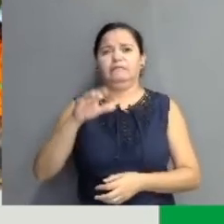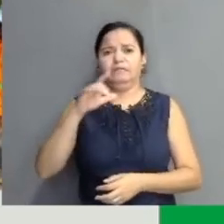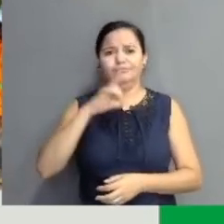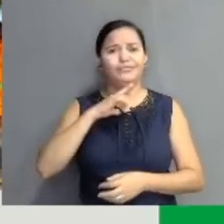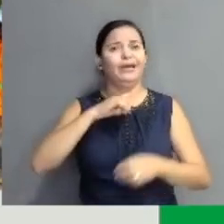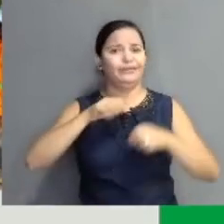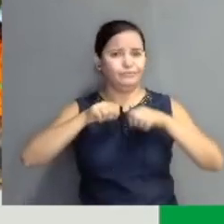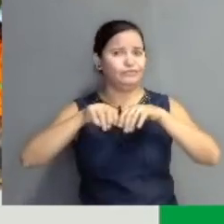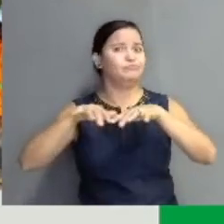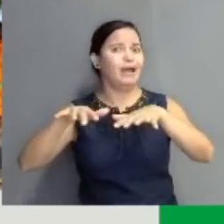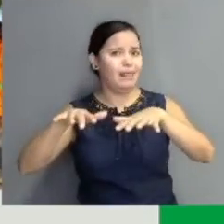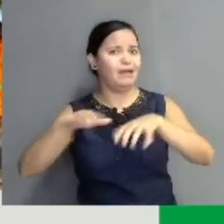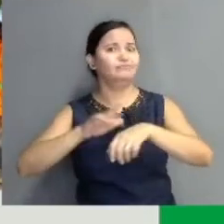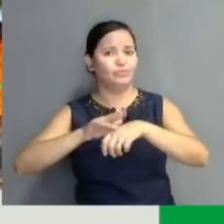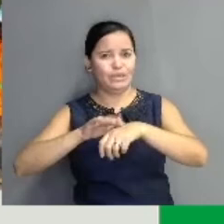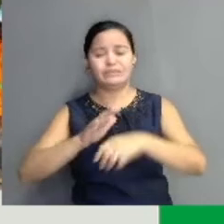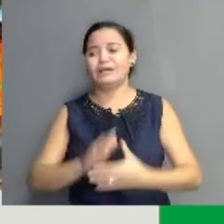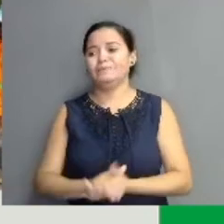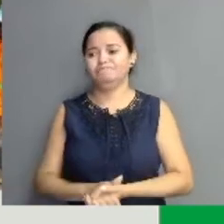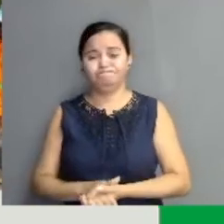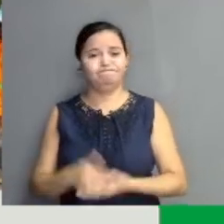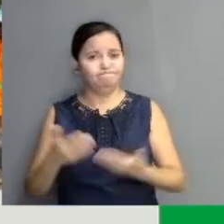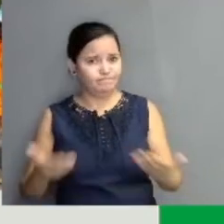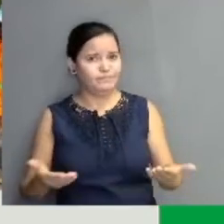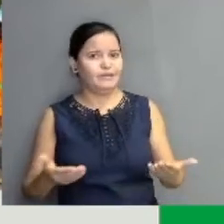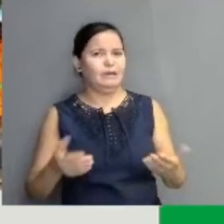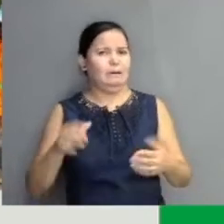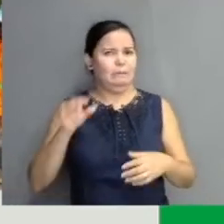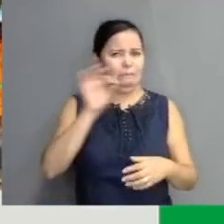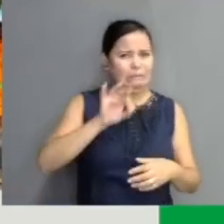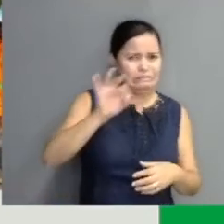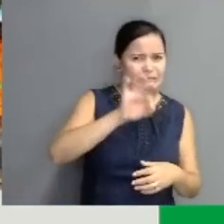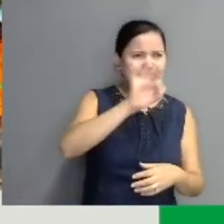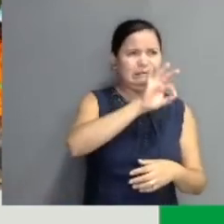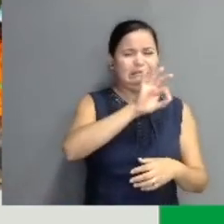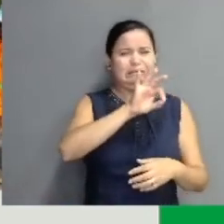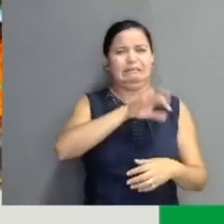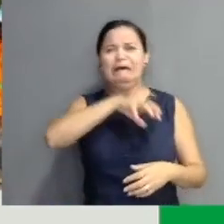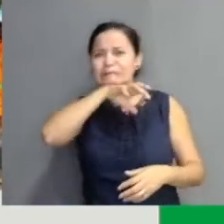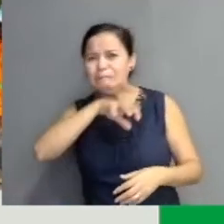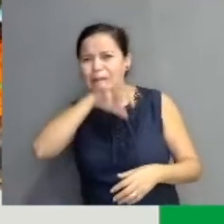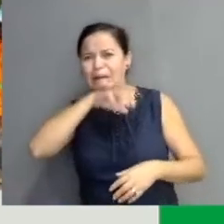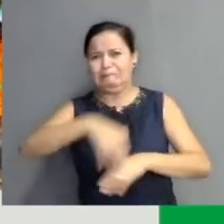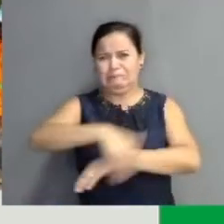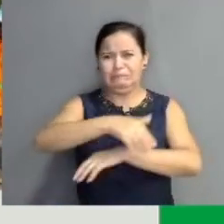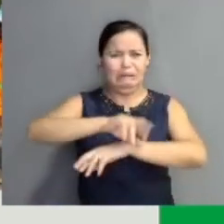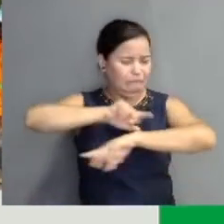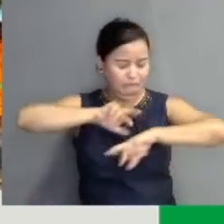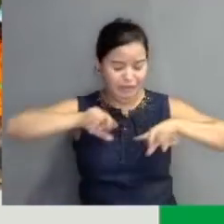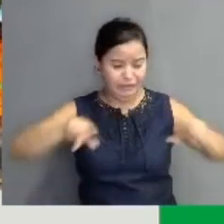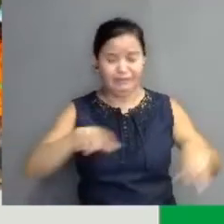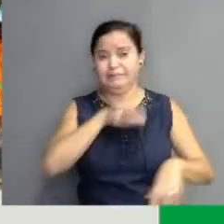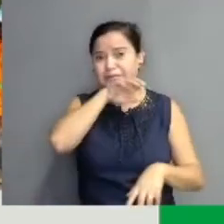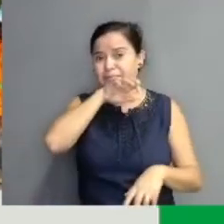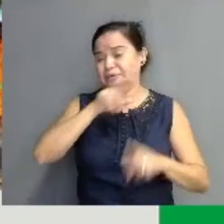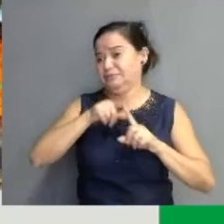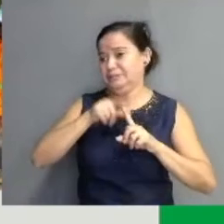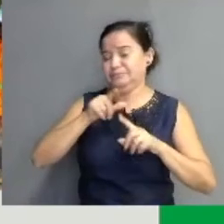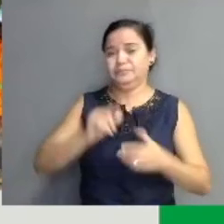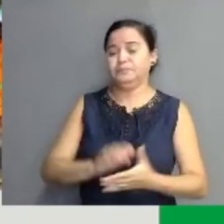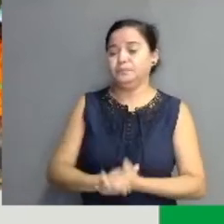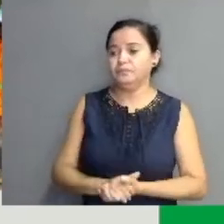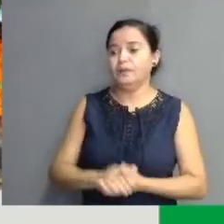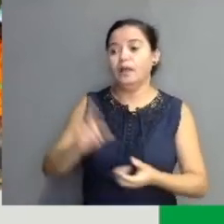doenças, são vetores para doenças, né? E aí vai desde mosquito, animais domésticos, animais de rua, o que você imaginar. Aumento